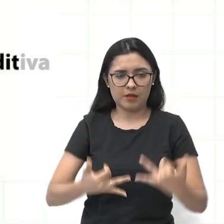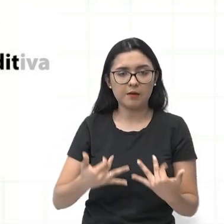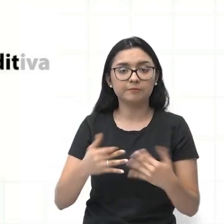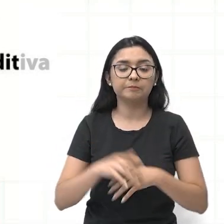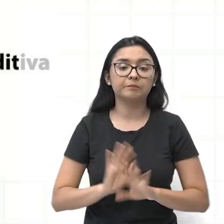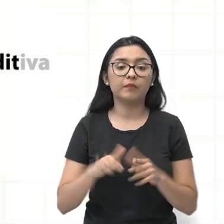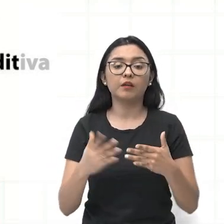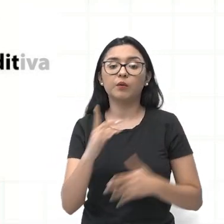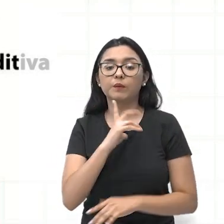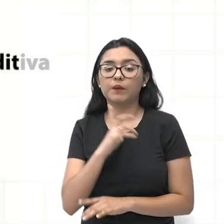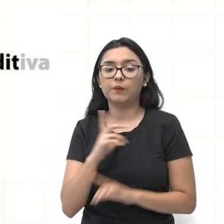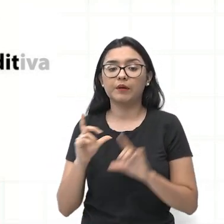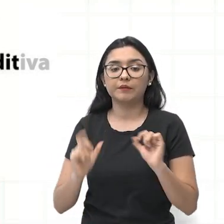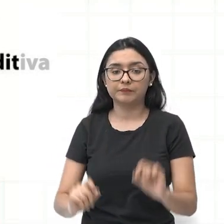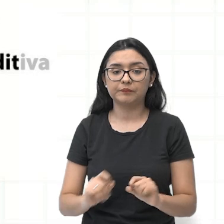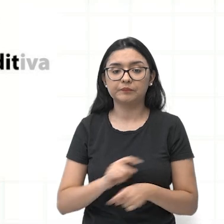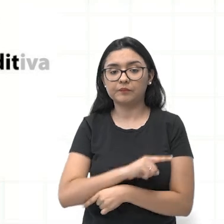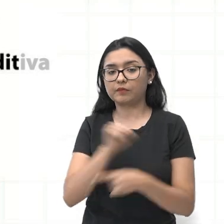nós temos aqui, ó.